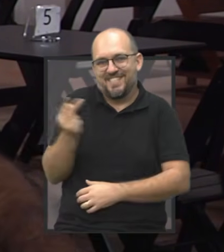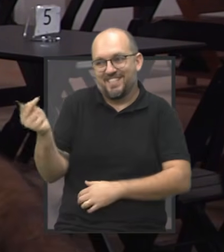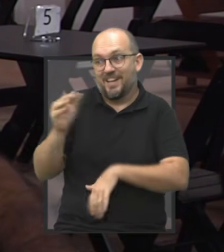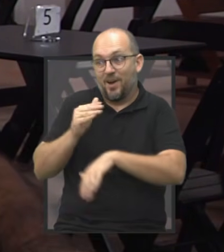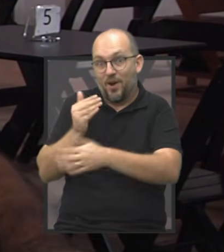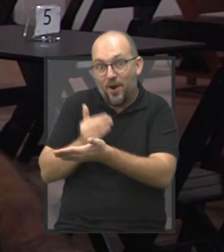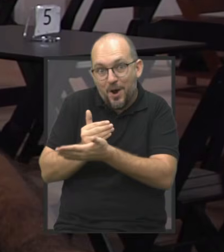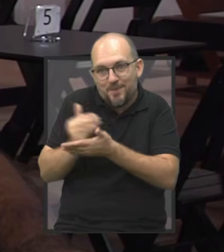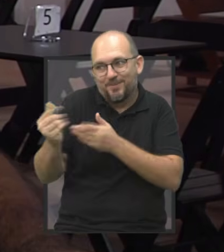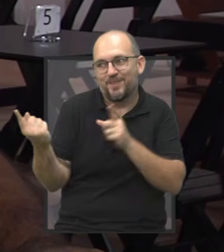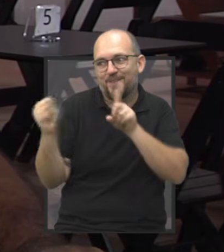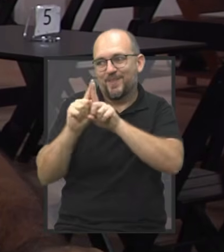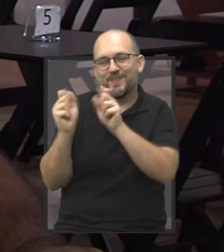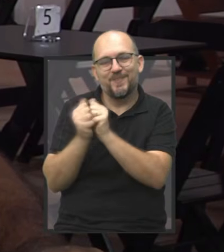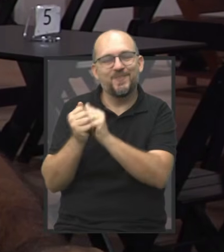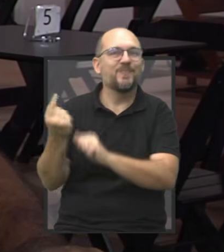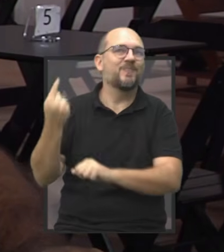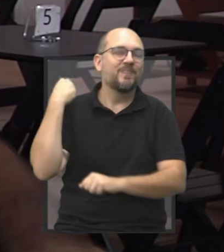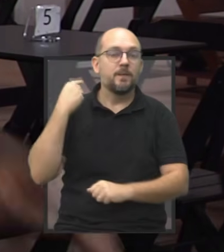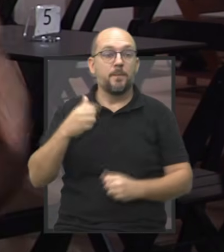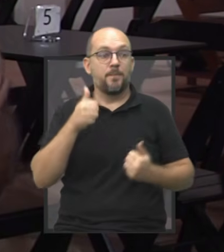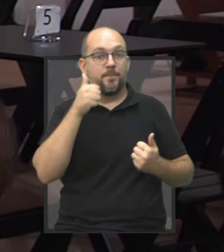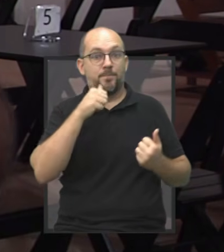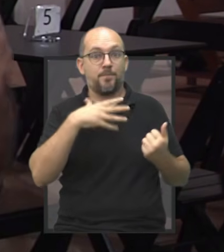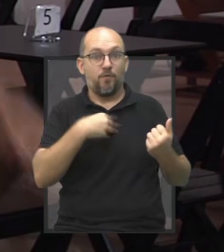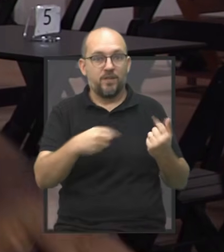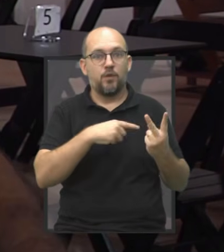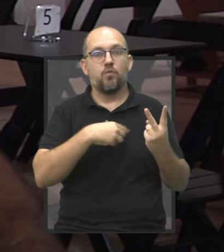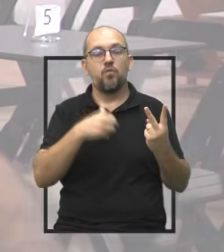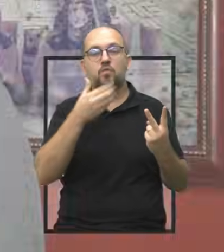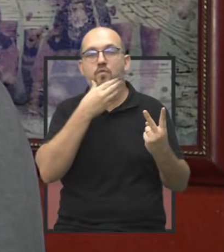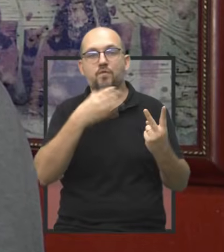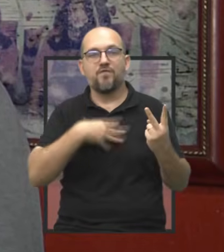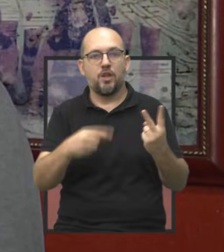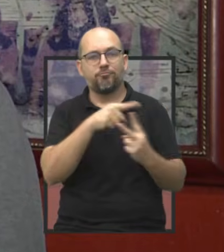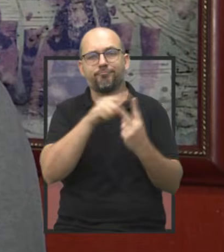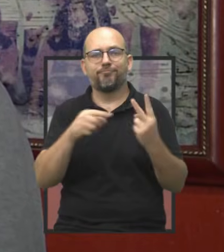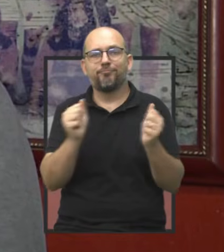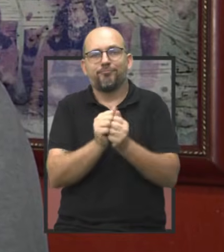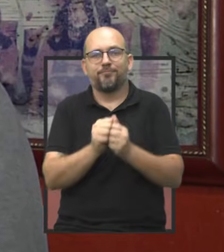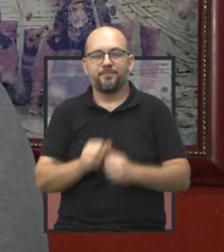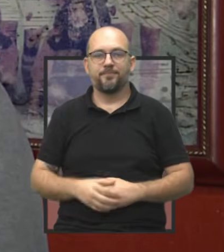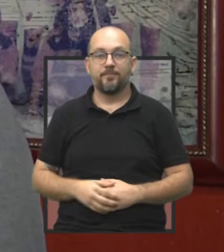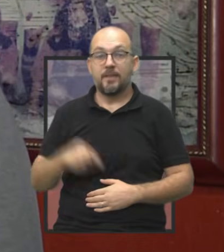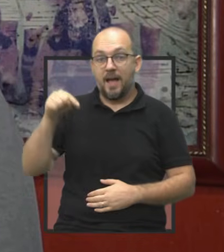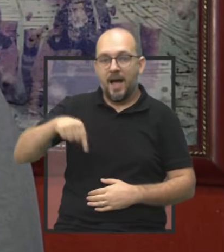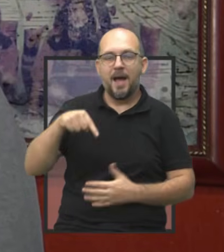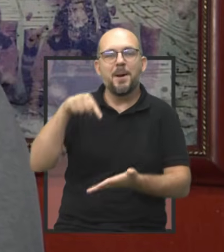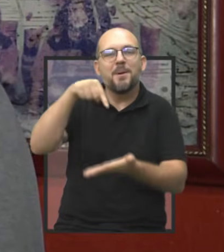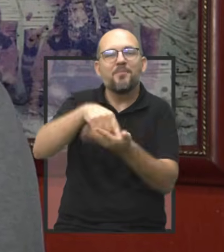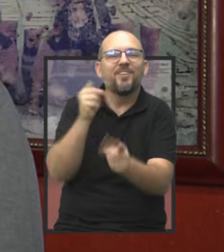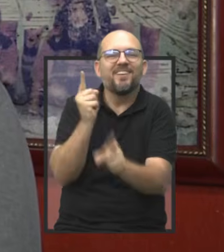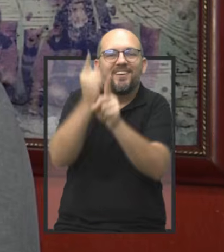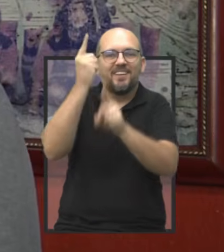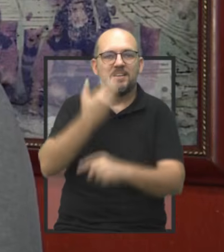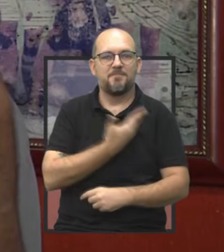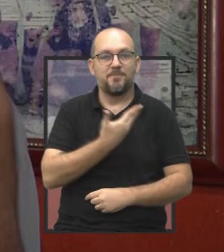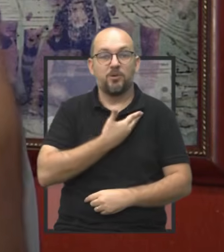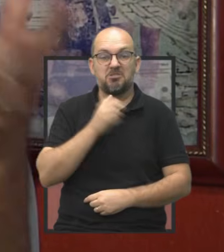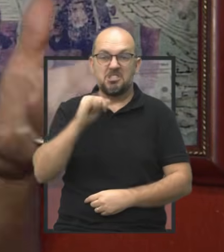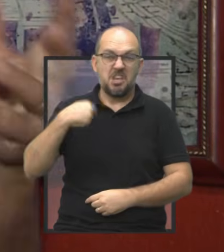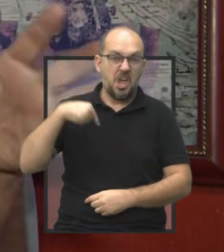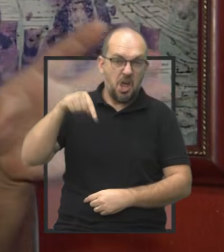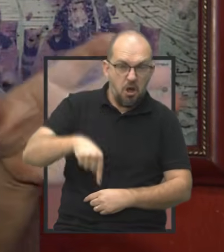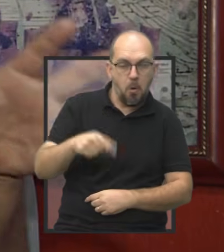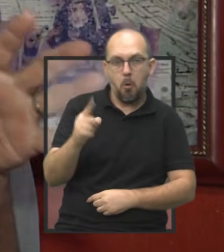que é pioneira, começou junto, meu filho e minha filha. Aqui é um ponto onde reúne os amigos. Se